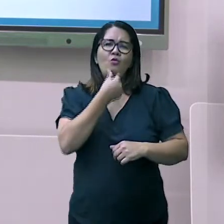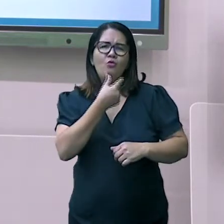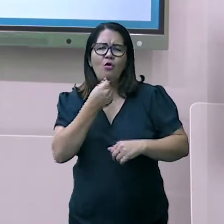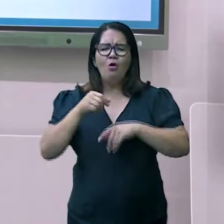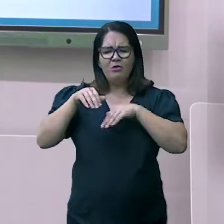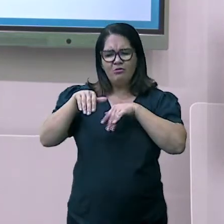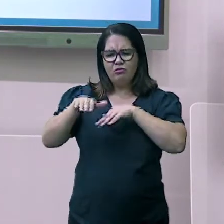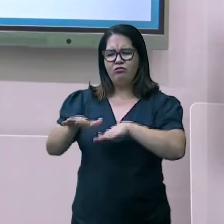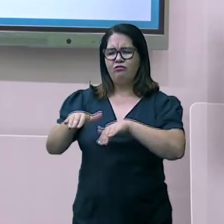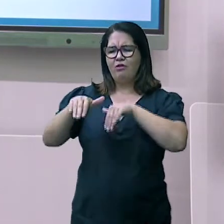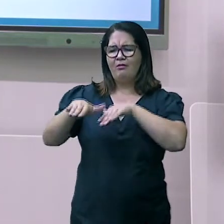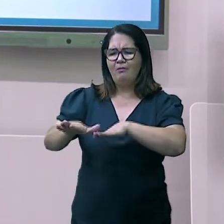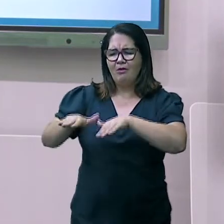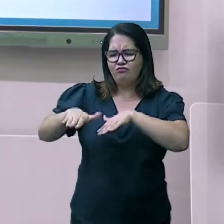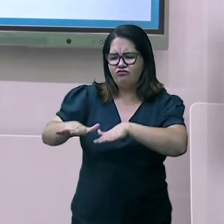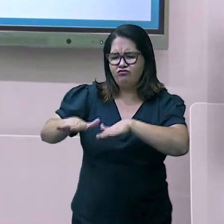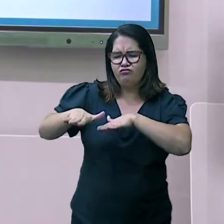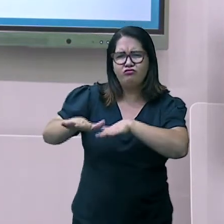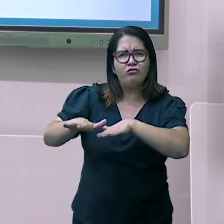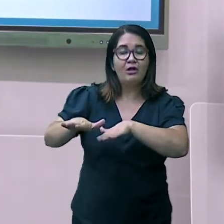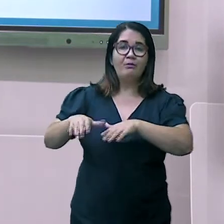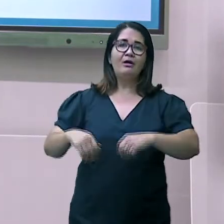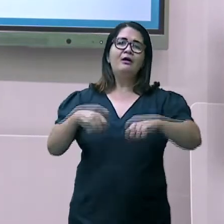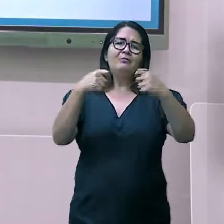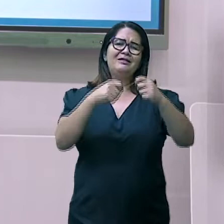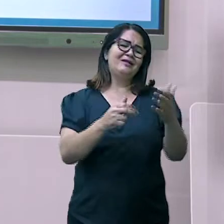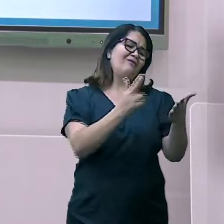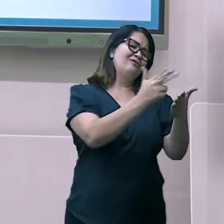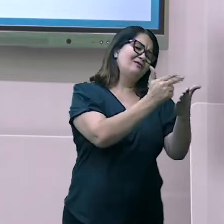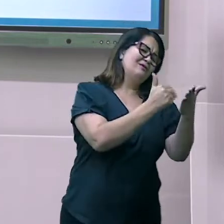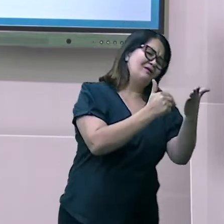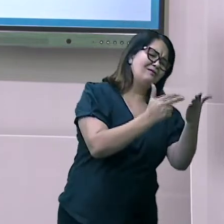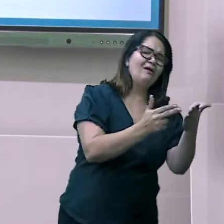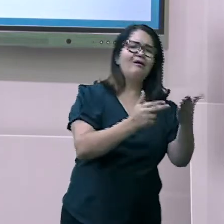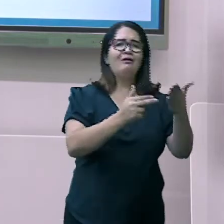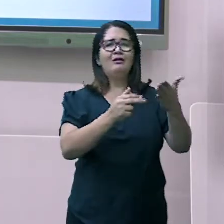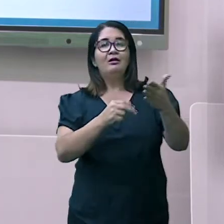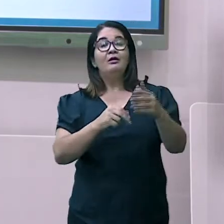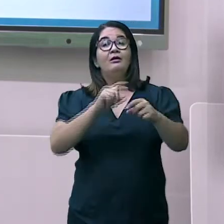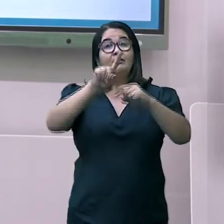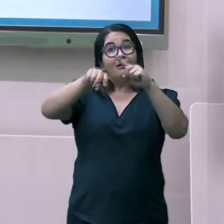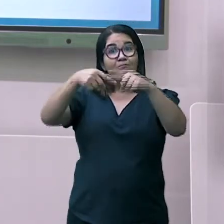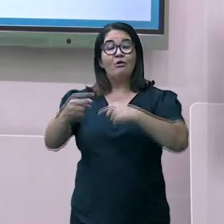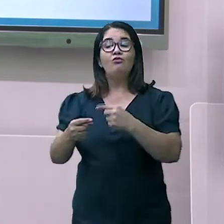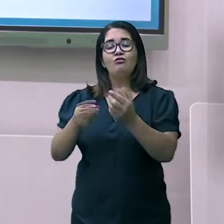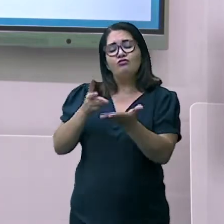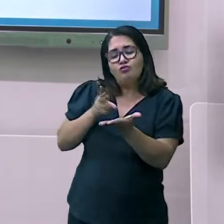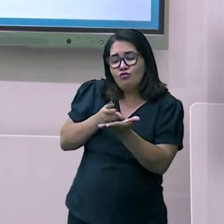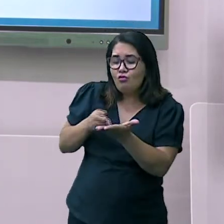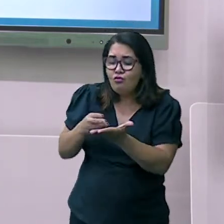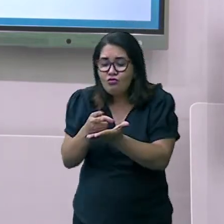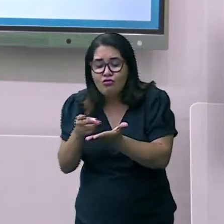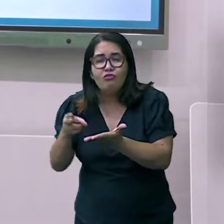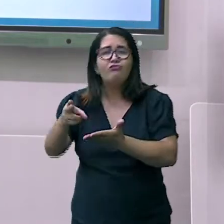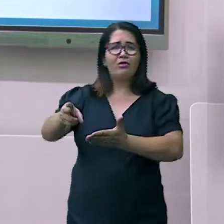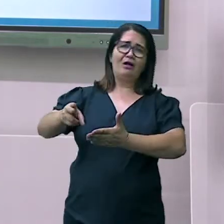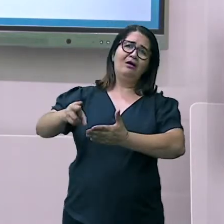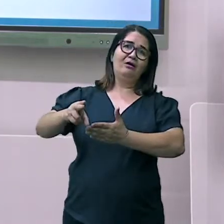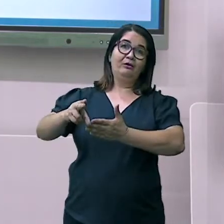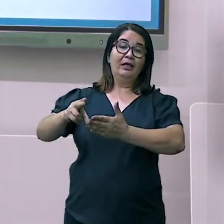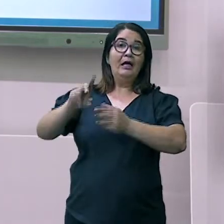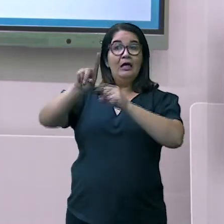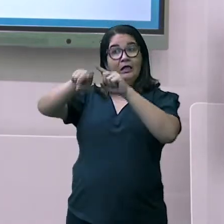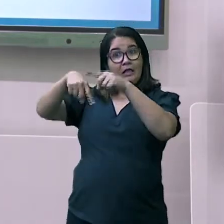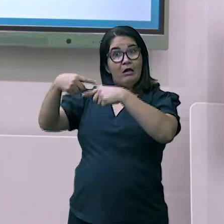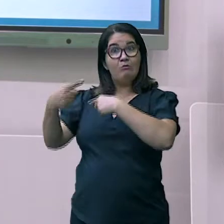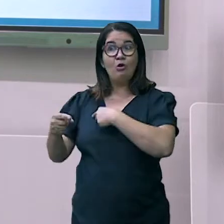molde, depois levar para o cliente experimentar, depois ver se aquela roupa estava boa ou não, fazer